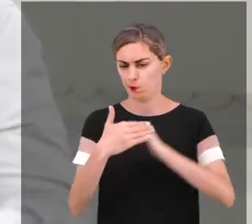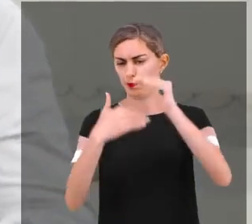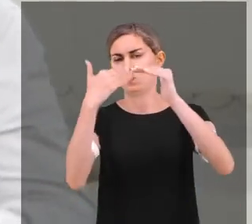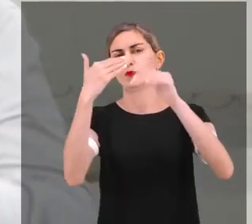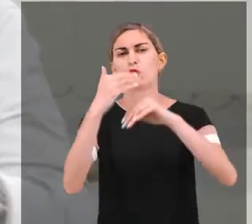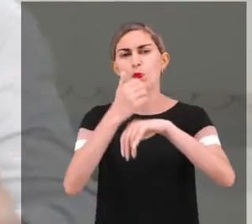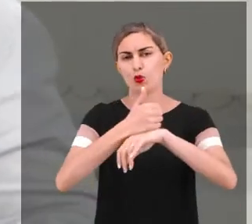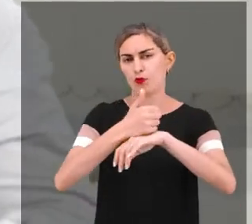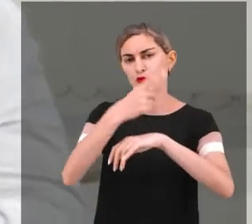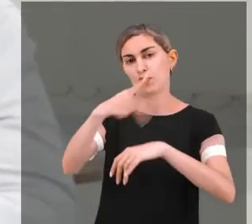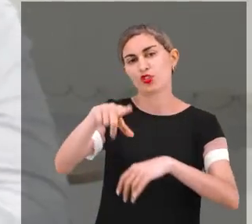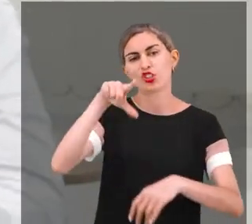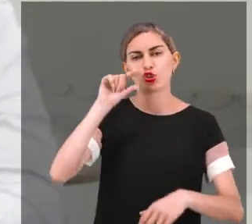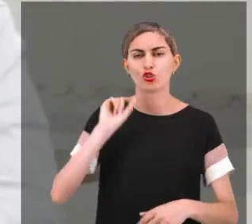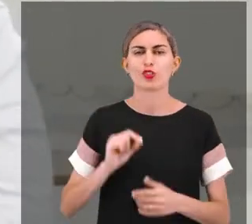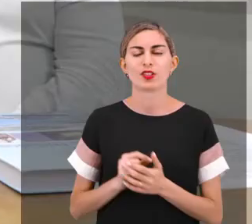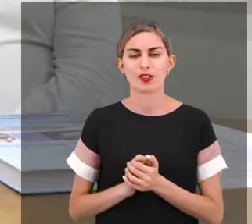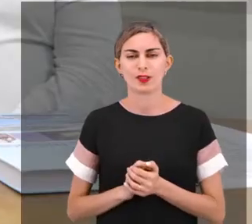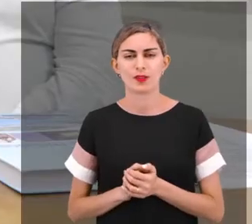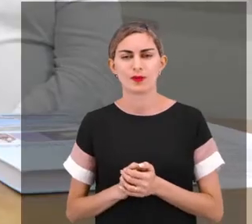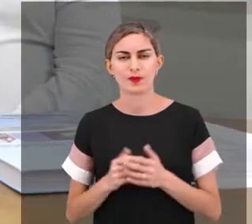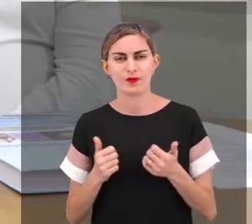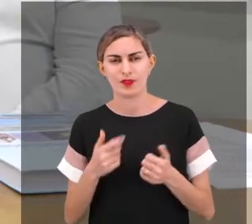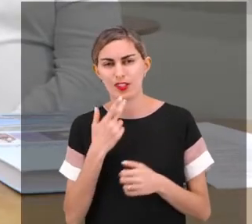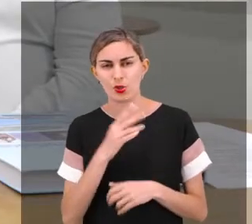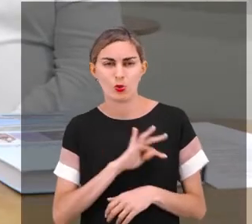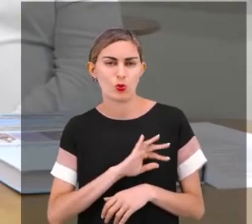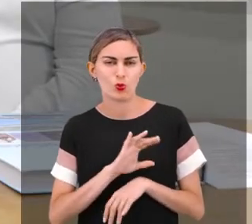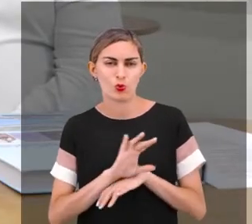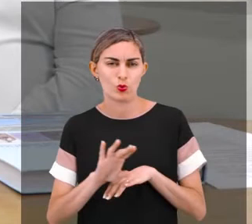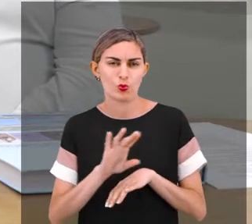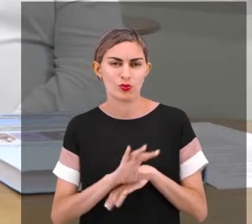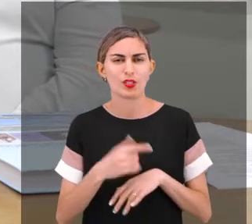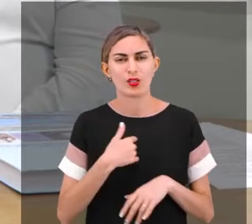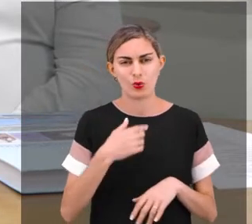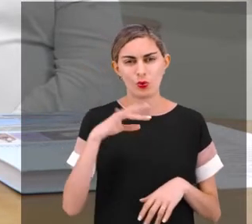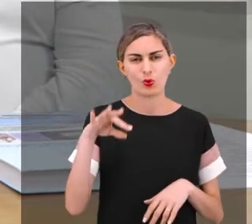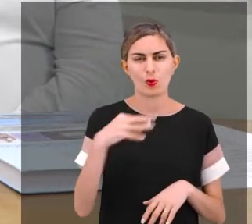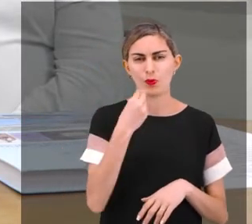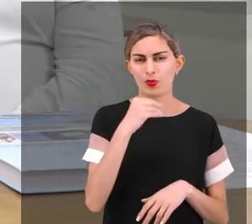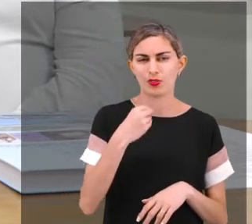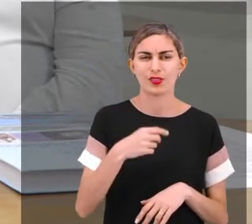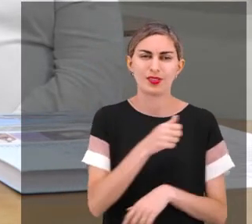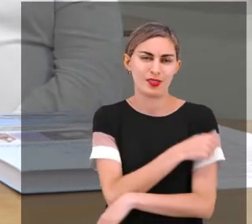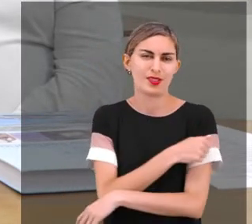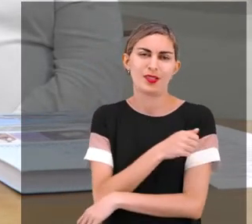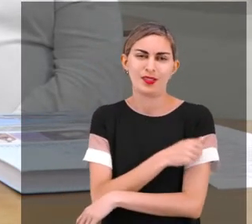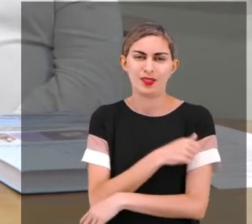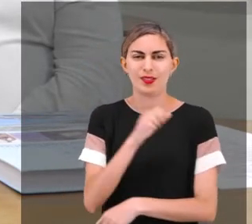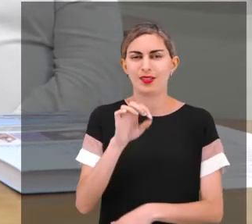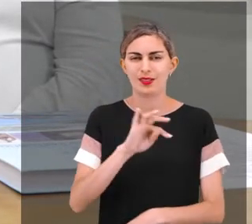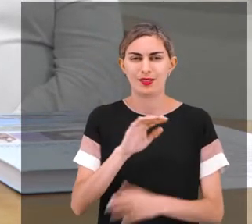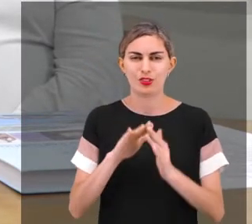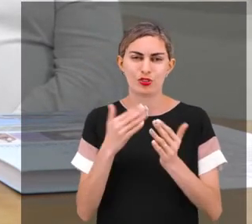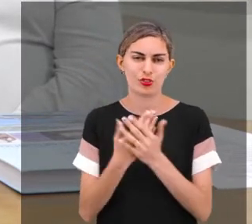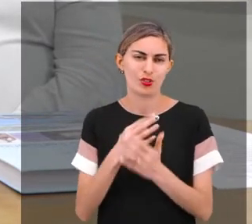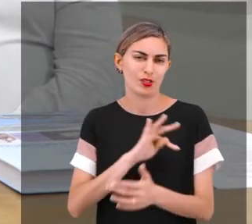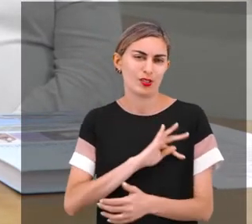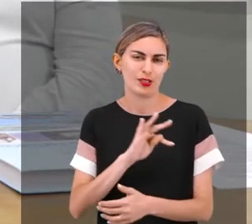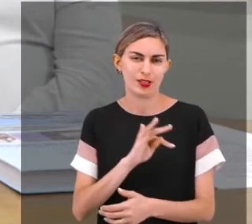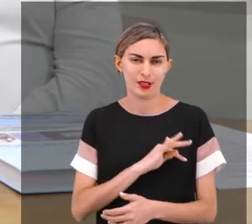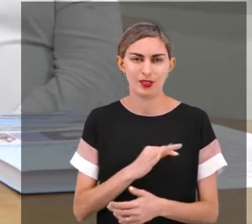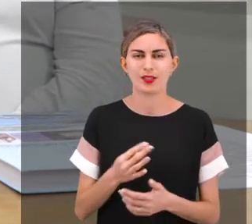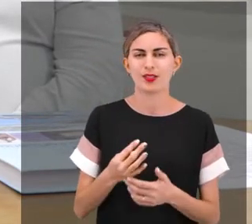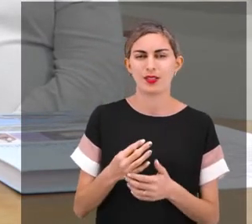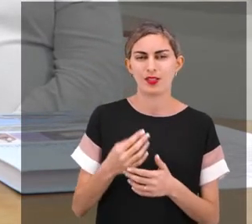de crescer na profissão que vocês escolheram. Falando em curso técnico também, né, eu tive a oportunidade também de ser uma aluna da escola técnica, né? Eu tive